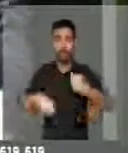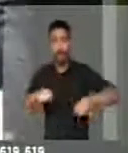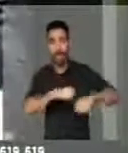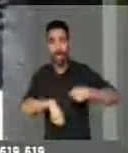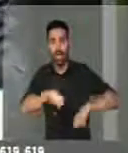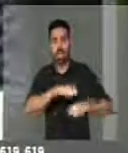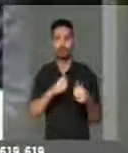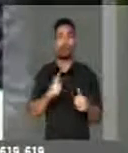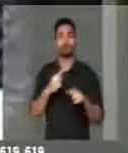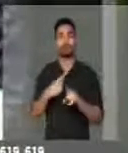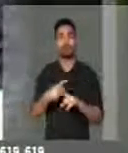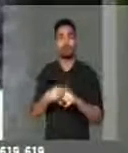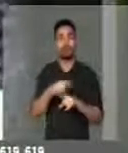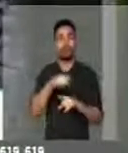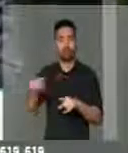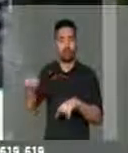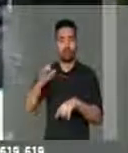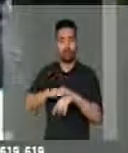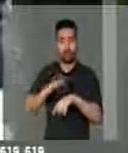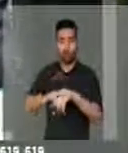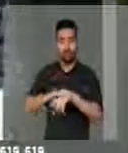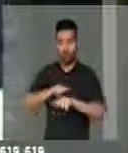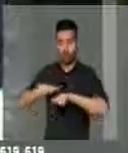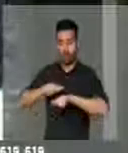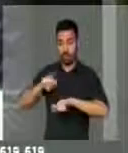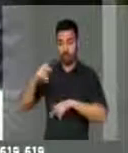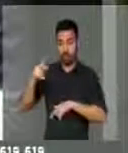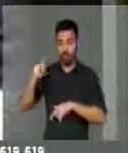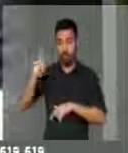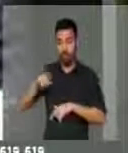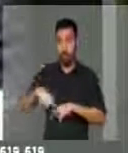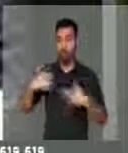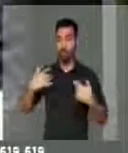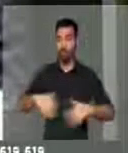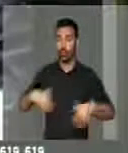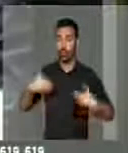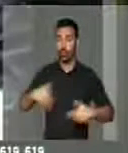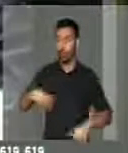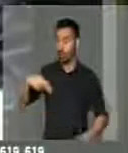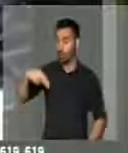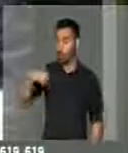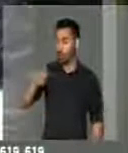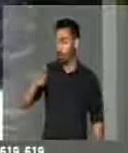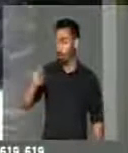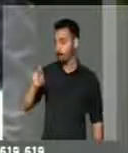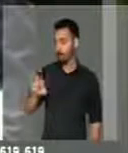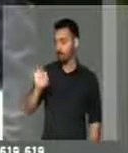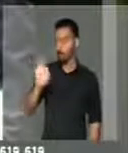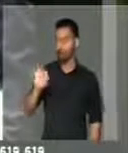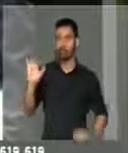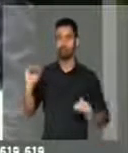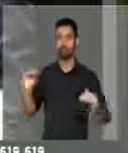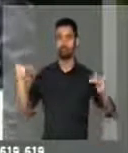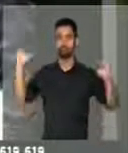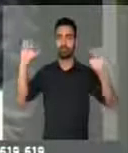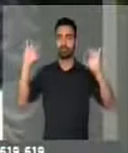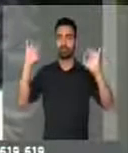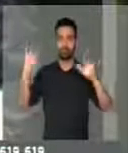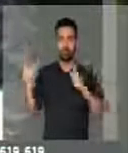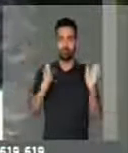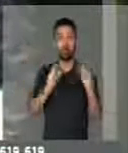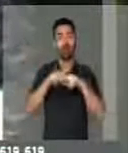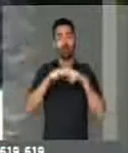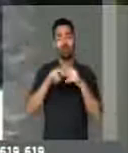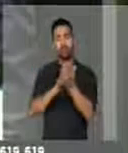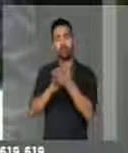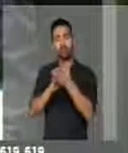porque a função de vocês é uma função nobre. Então eu quero, meu colega deputado Isalci, parabenizar